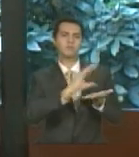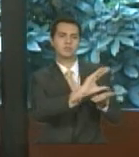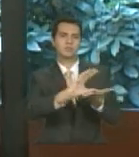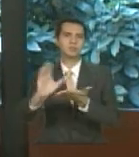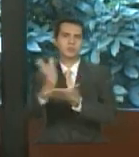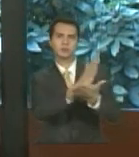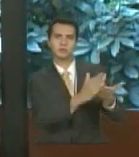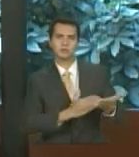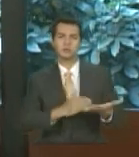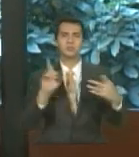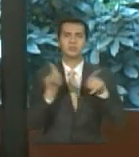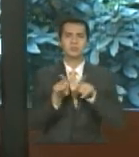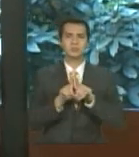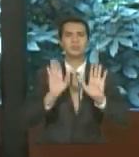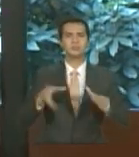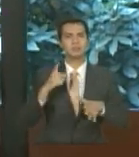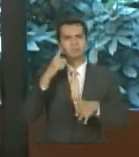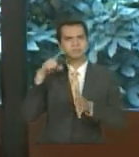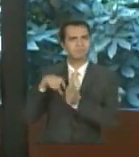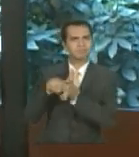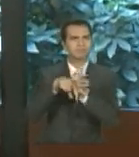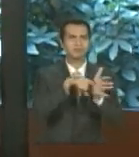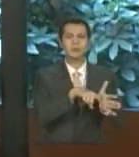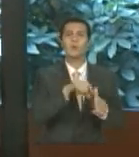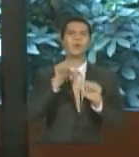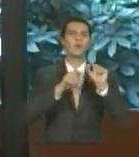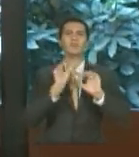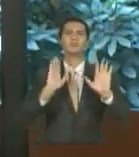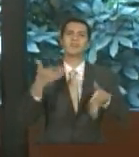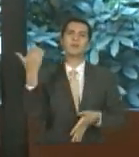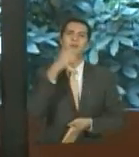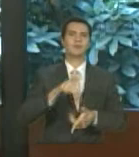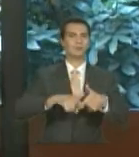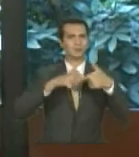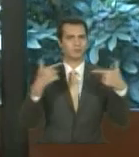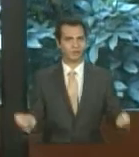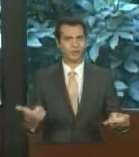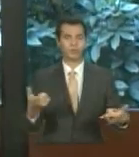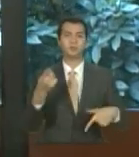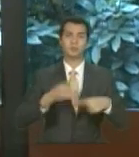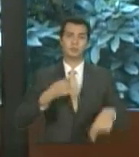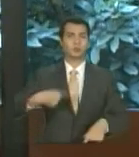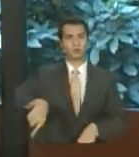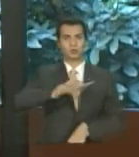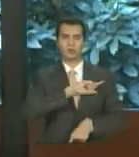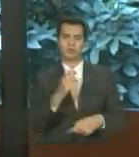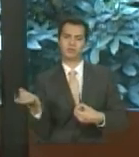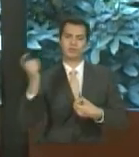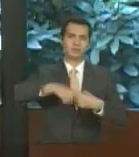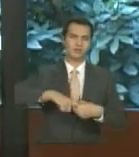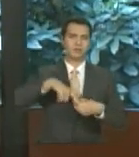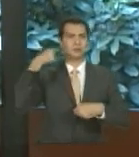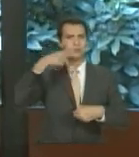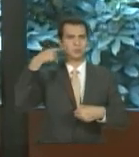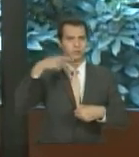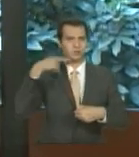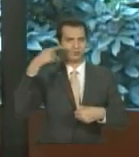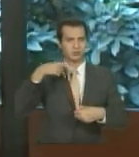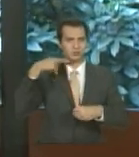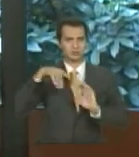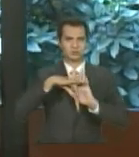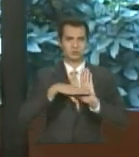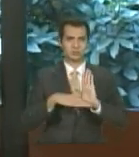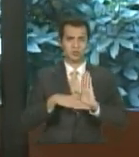já construídas por todos nós que fazemos parte dessa política. Jovem, porém sólida,